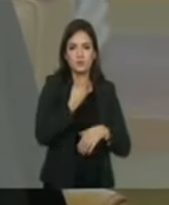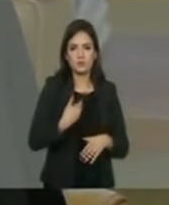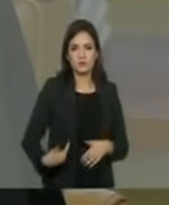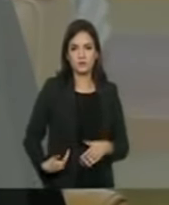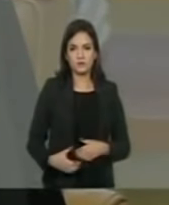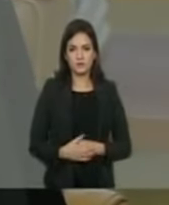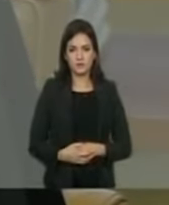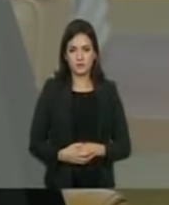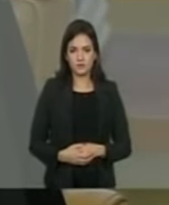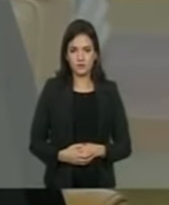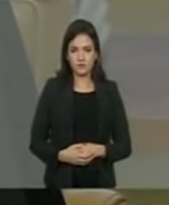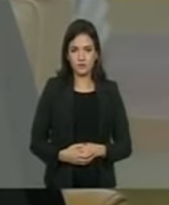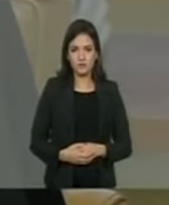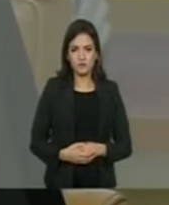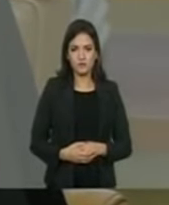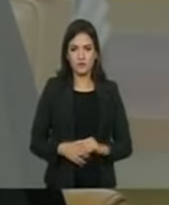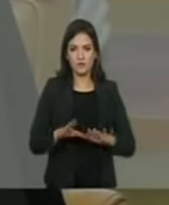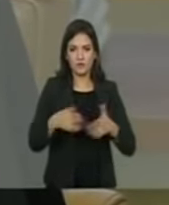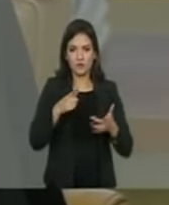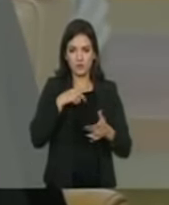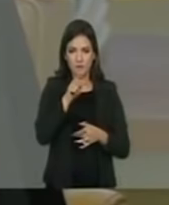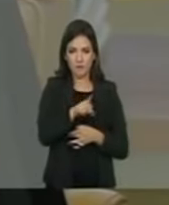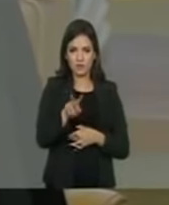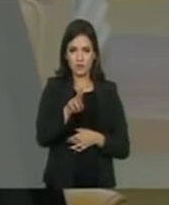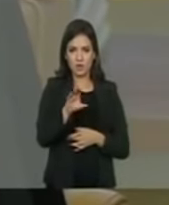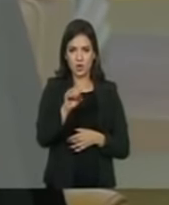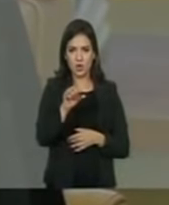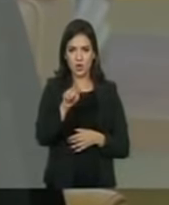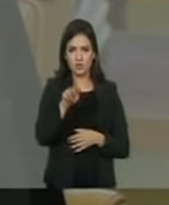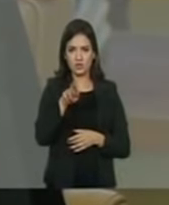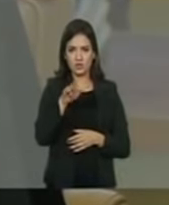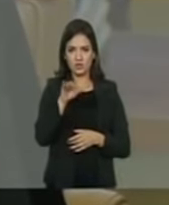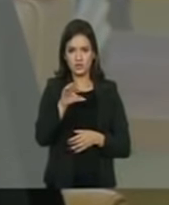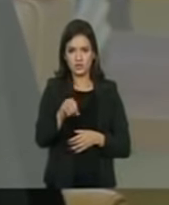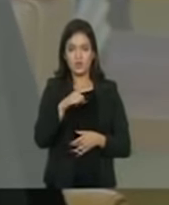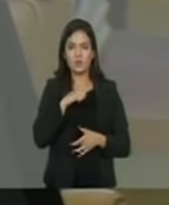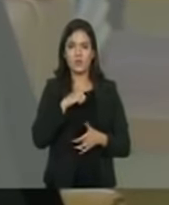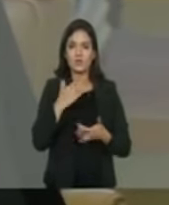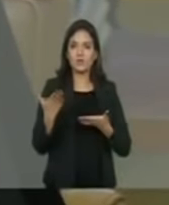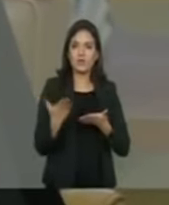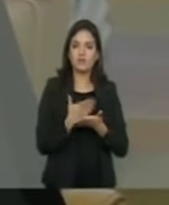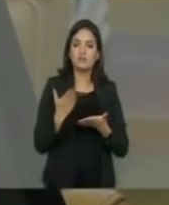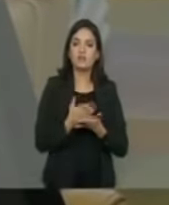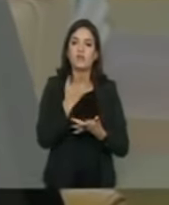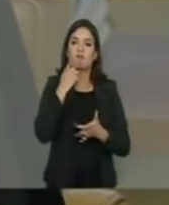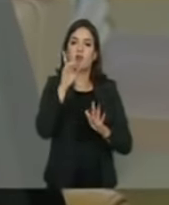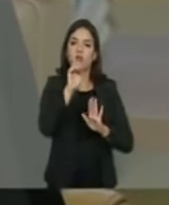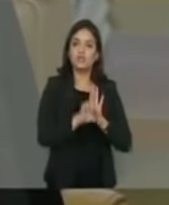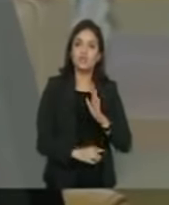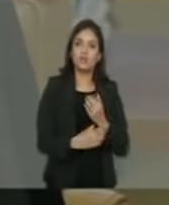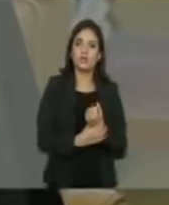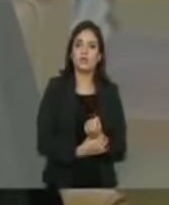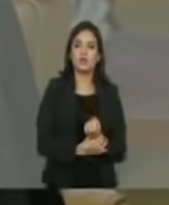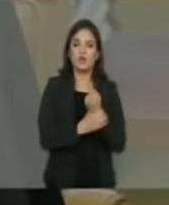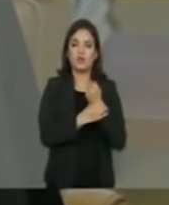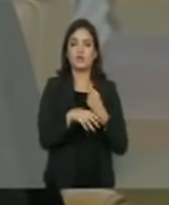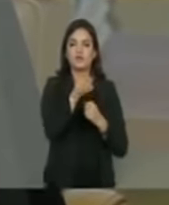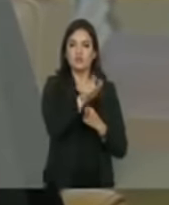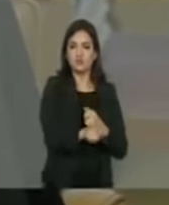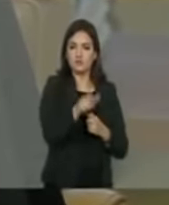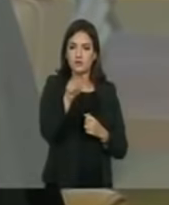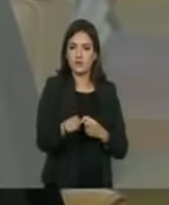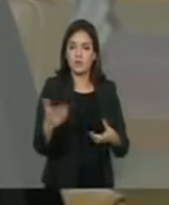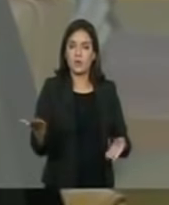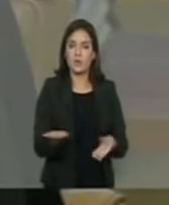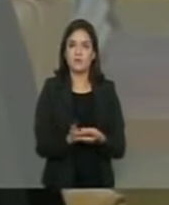professor rogério láurea tutti em sua conhecida monografia sobre direitos e garantias grizzlies no processo